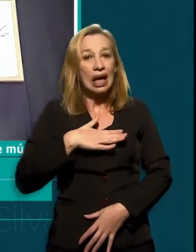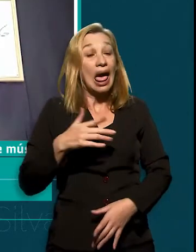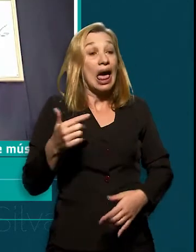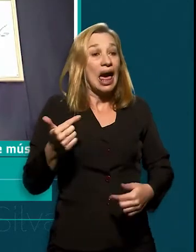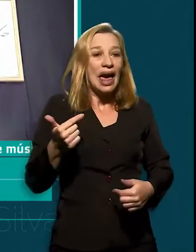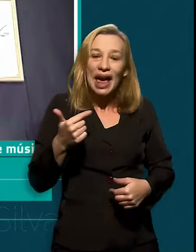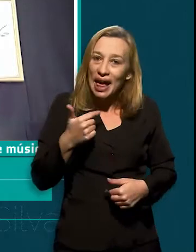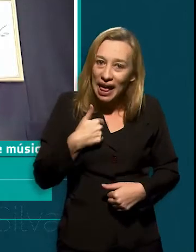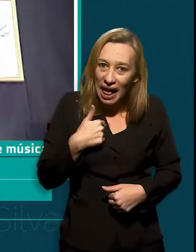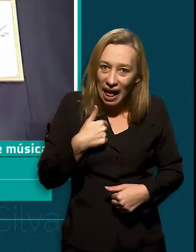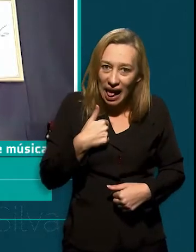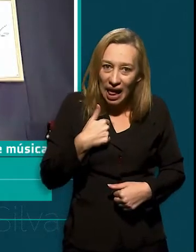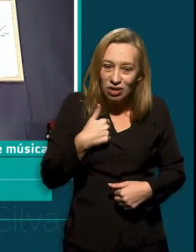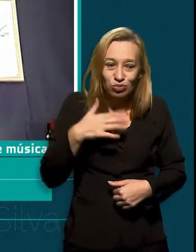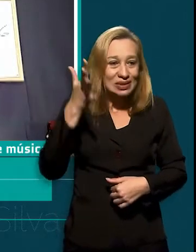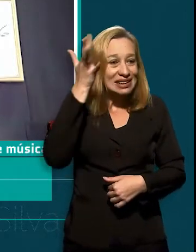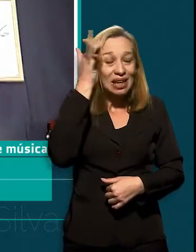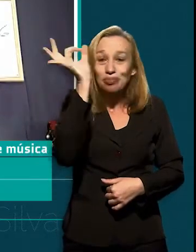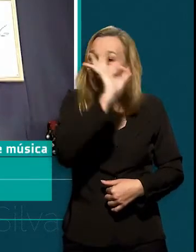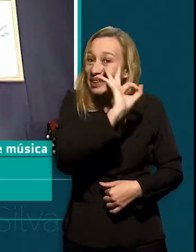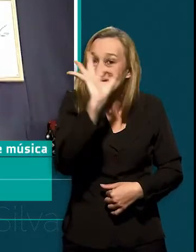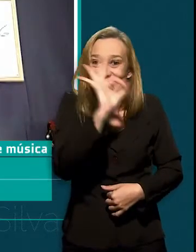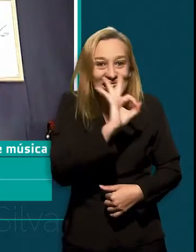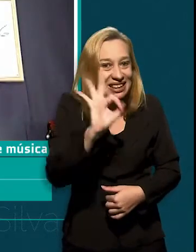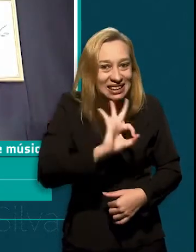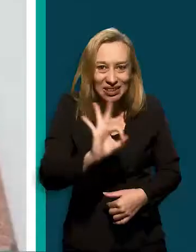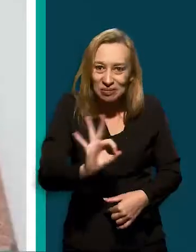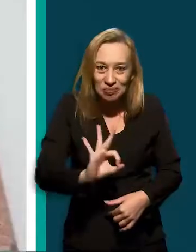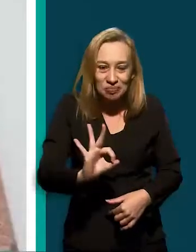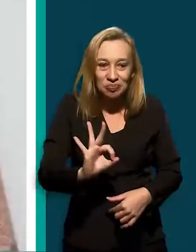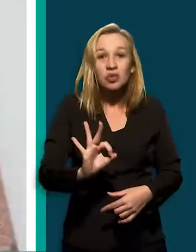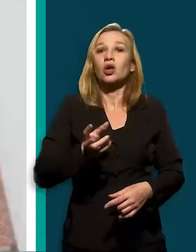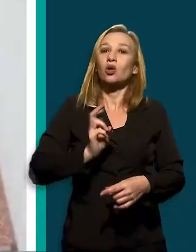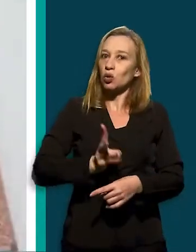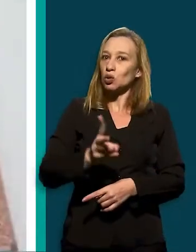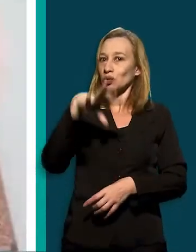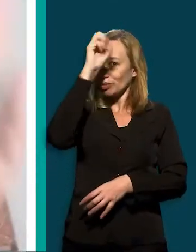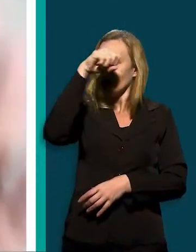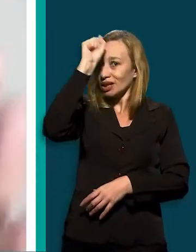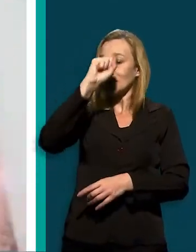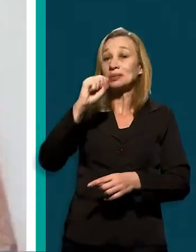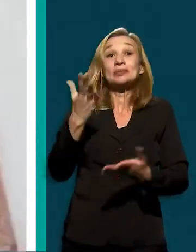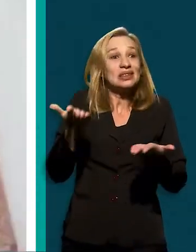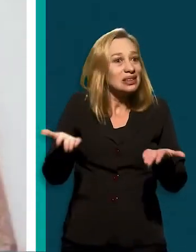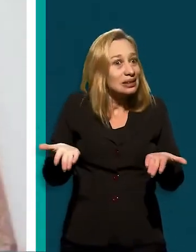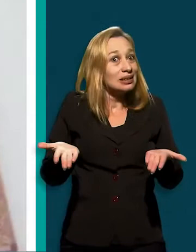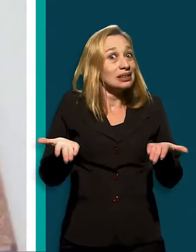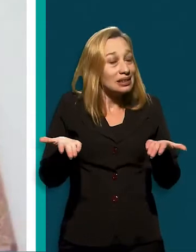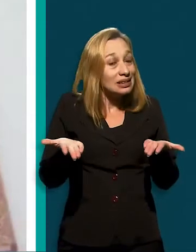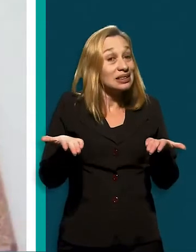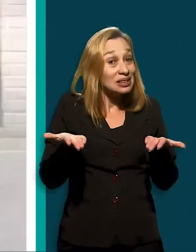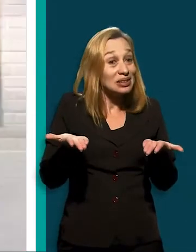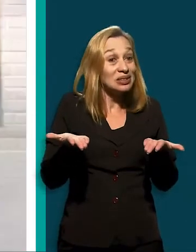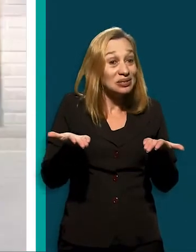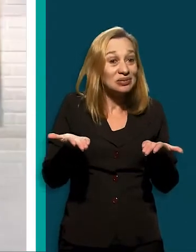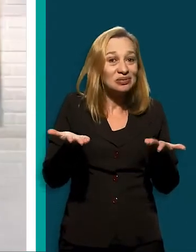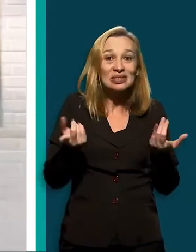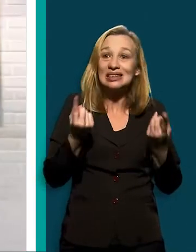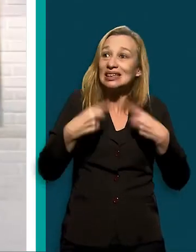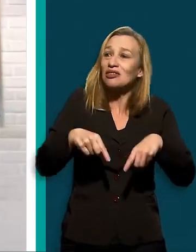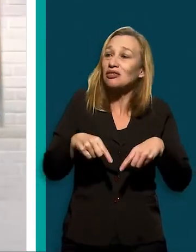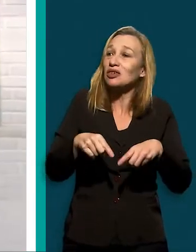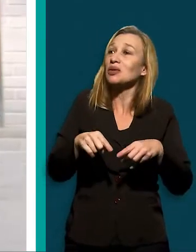eu que não sabia nada ainda continuo aprendendo, mas...